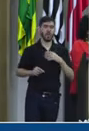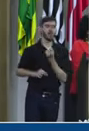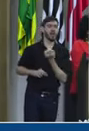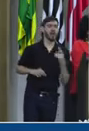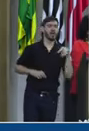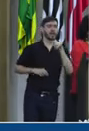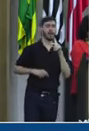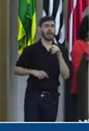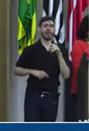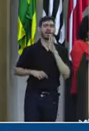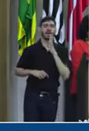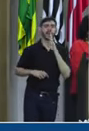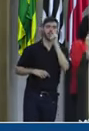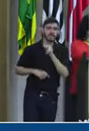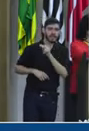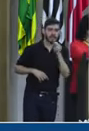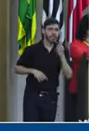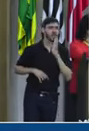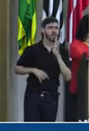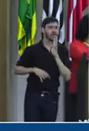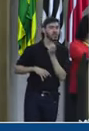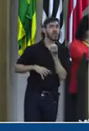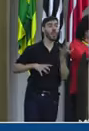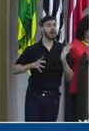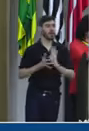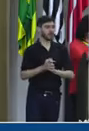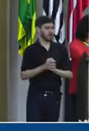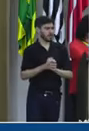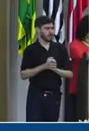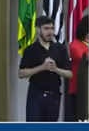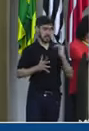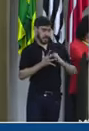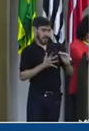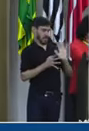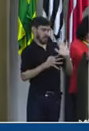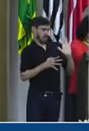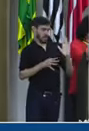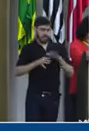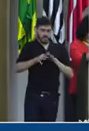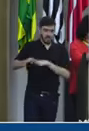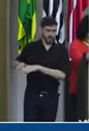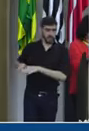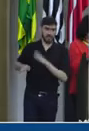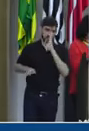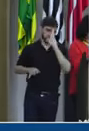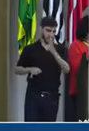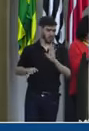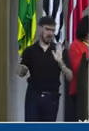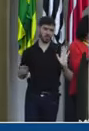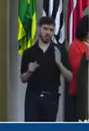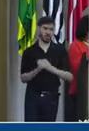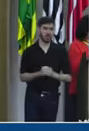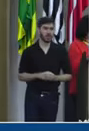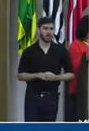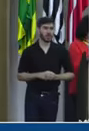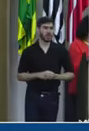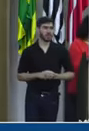um benzendeiro? Tirando a Secretaria. Quem é da Secretaria da Igualdade Racial não pode. Vocês lidam diretamente com o tema.